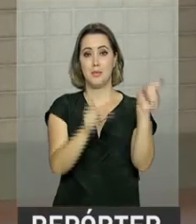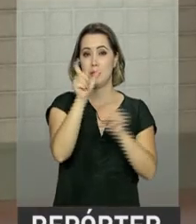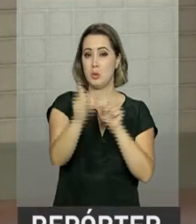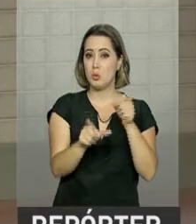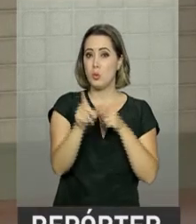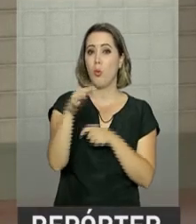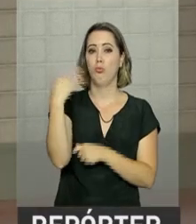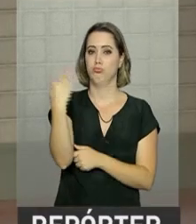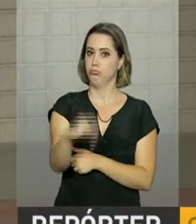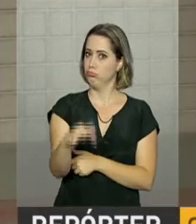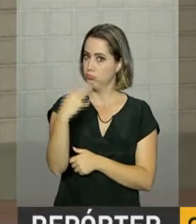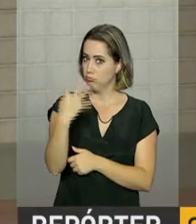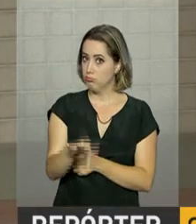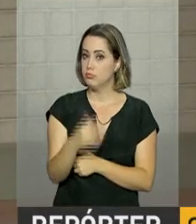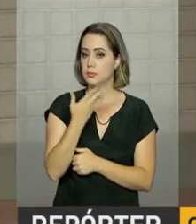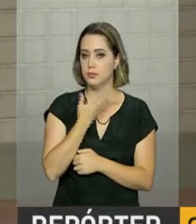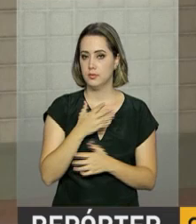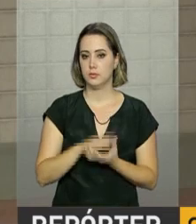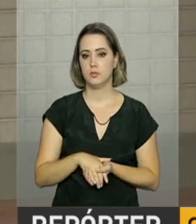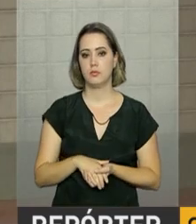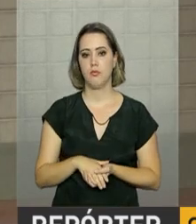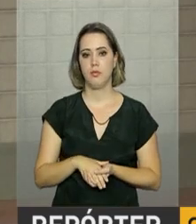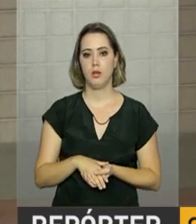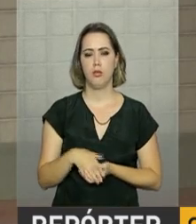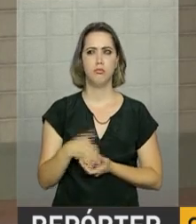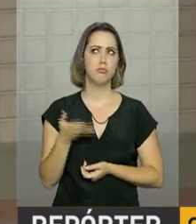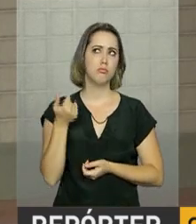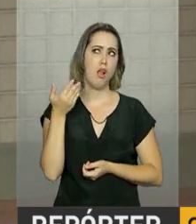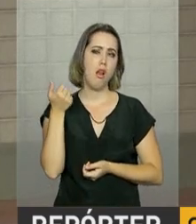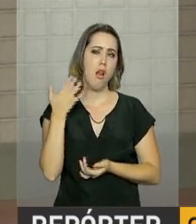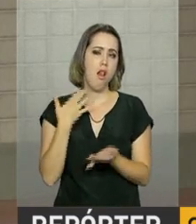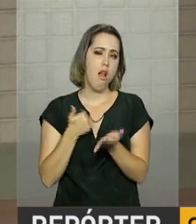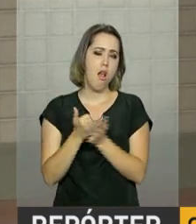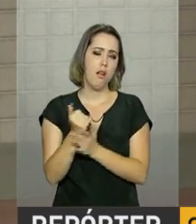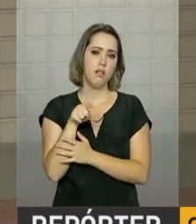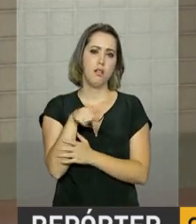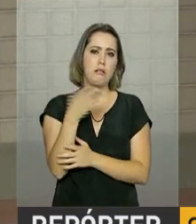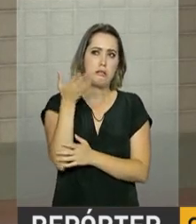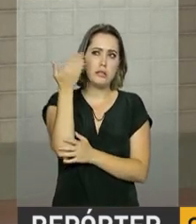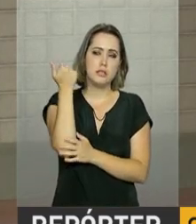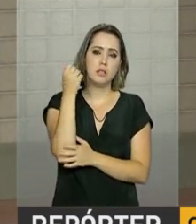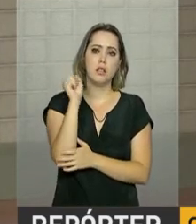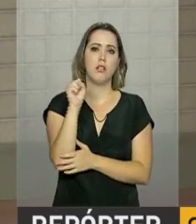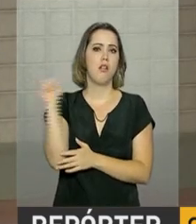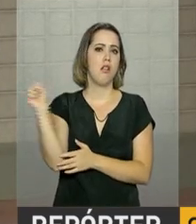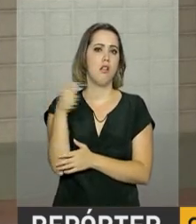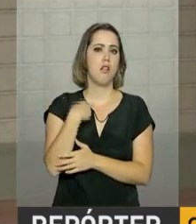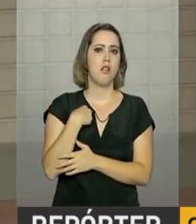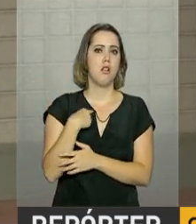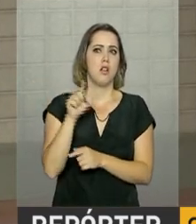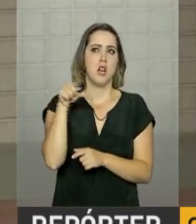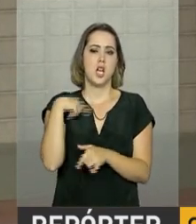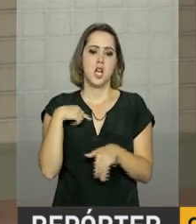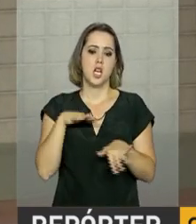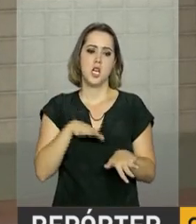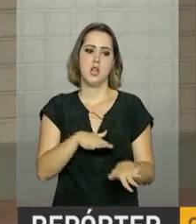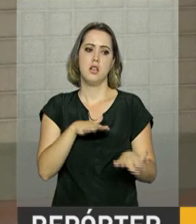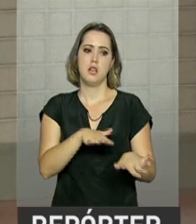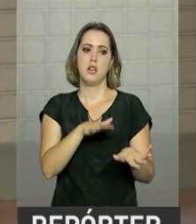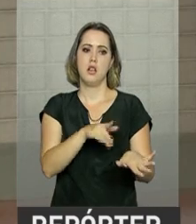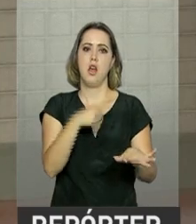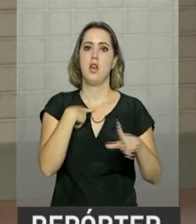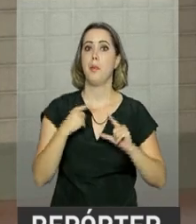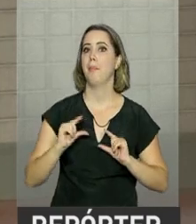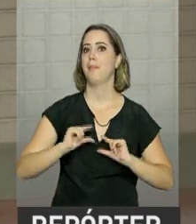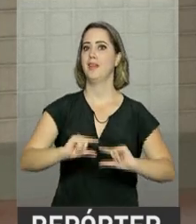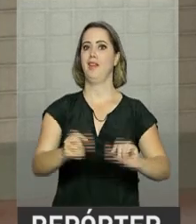início do século o o carro alegórico era realmente um pequeno carro er um carro um pouco maior que um carro de rolimã você botava as pessoas em cima e